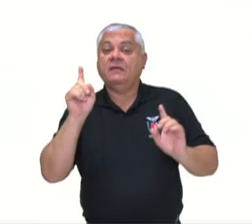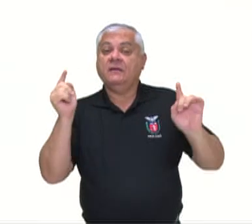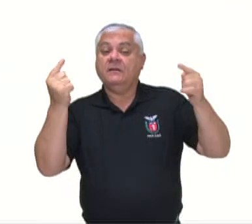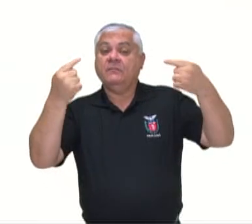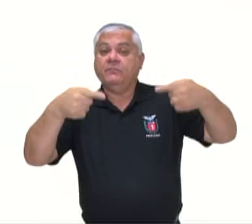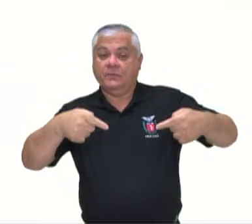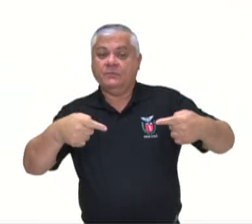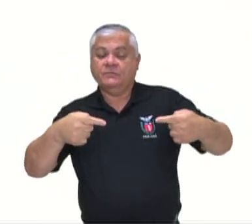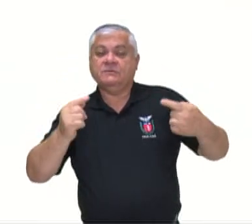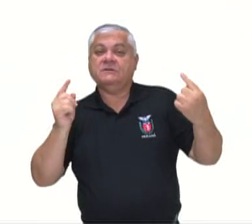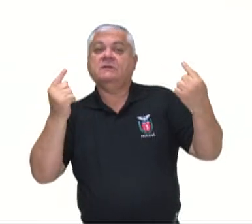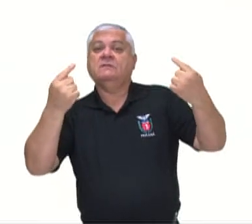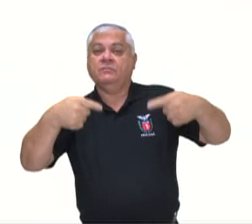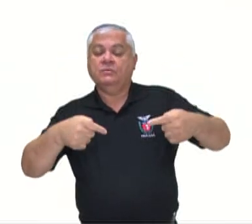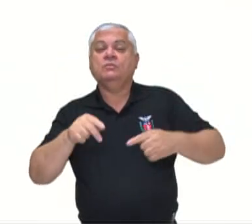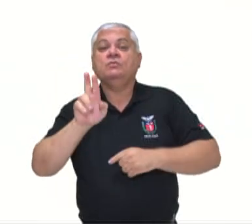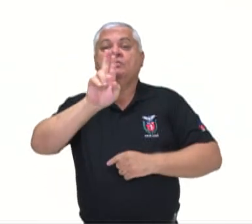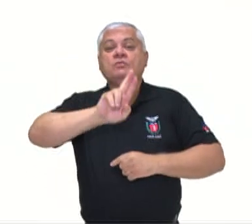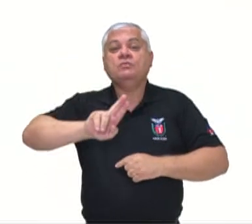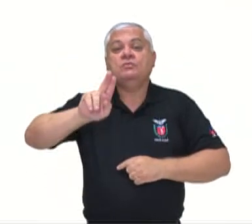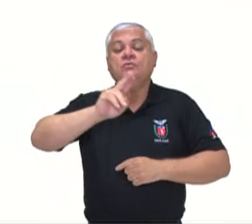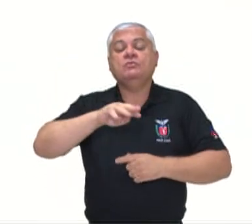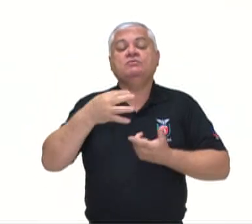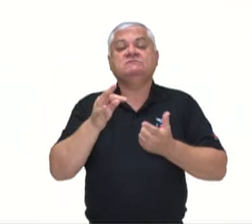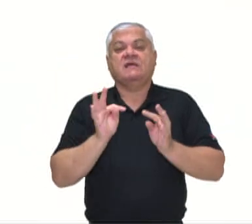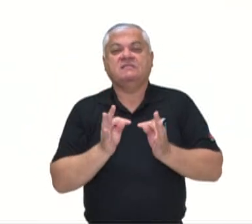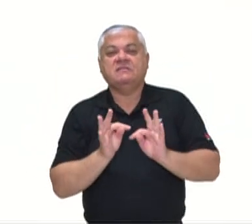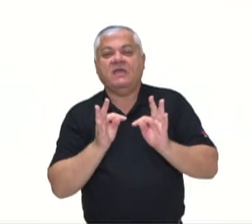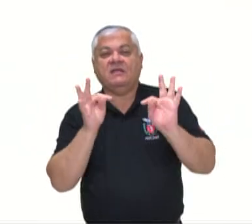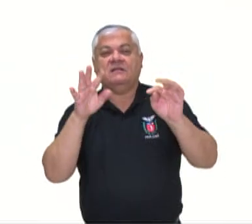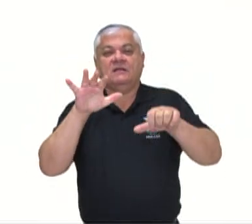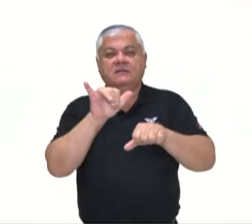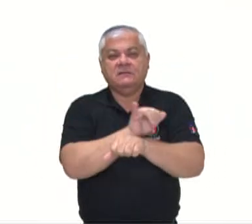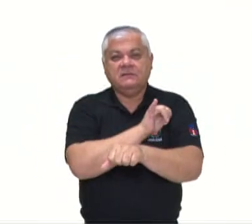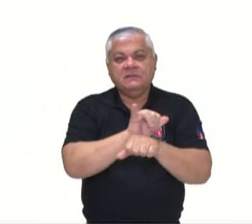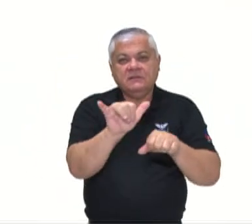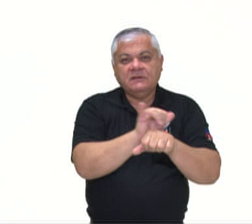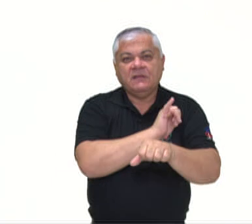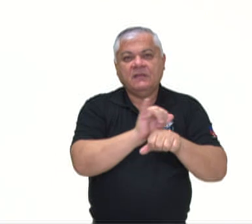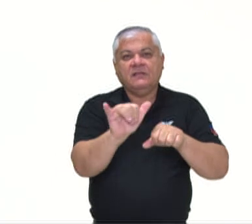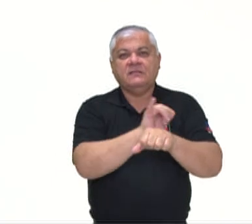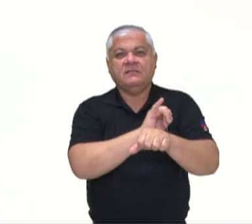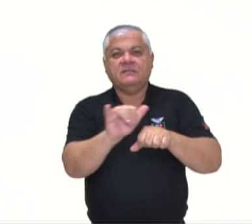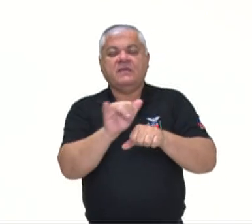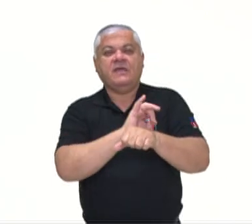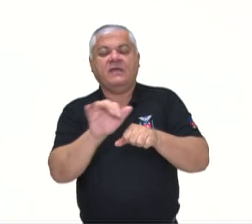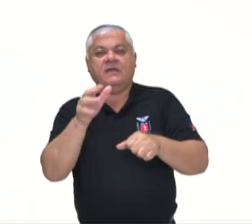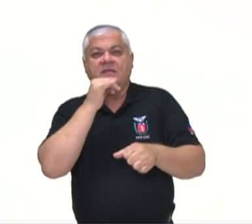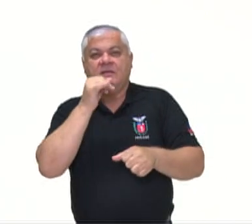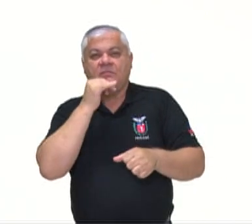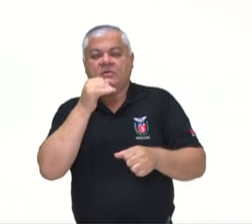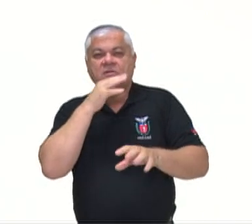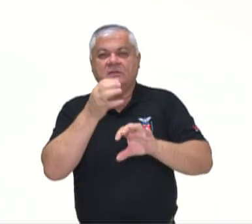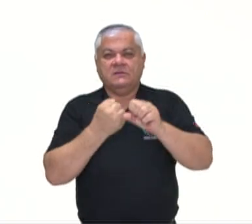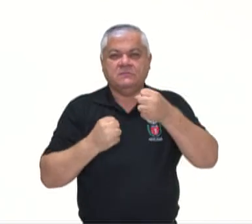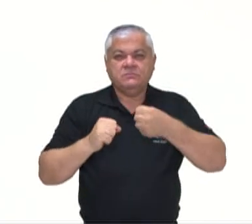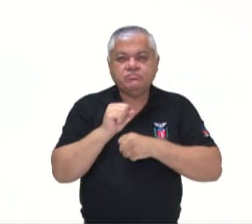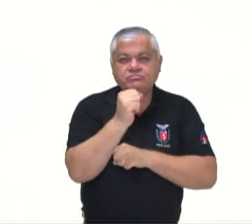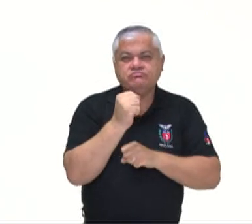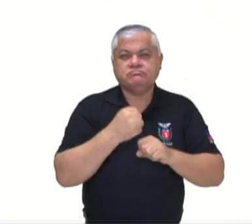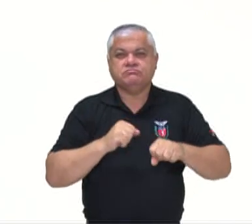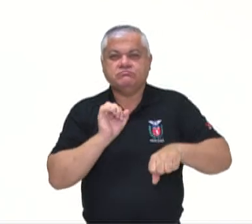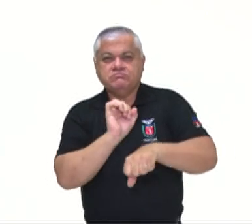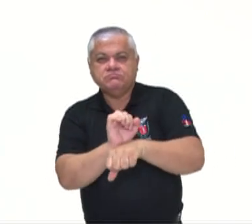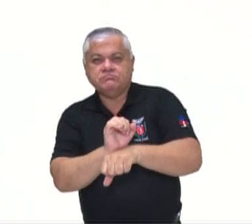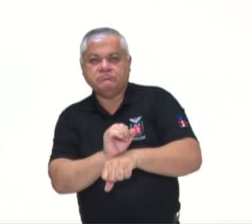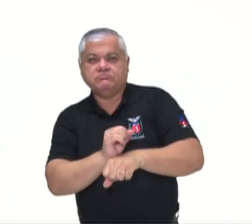os oponentes se utilizam de técnicas e estratégias de desequilíbrio, de contusão, de